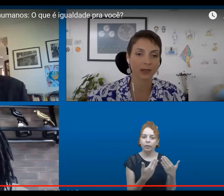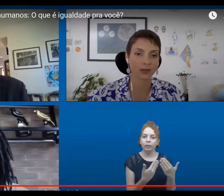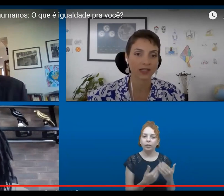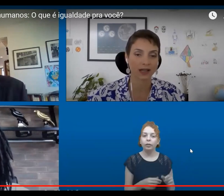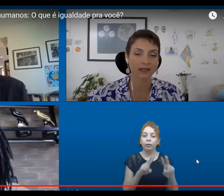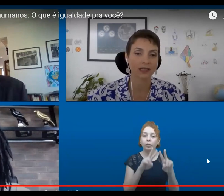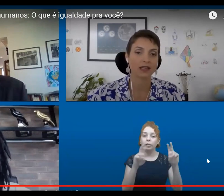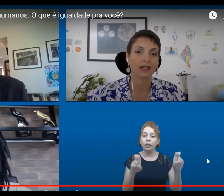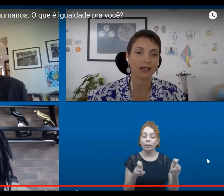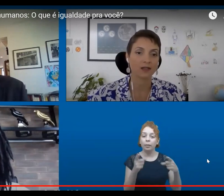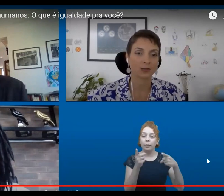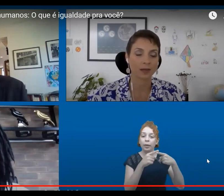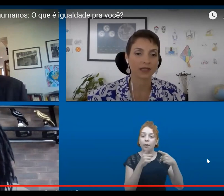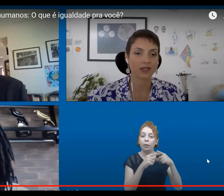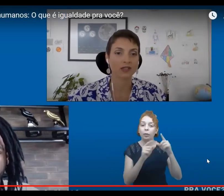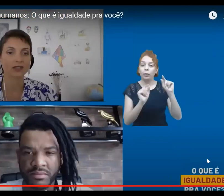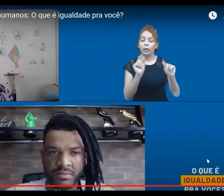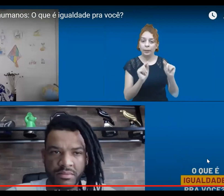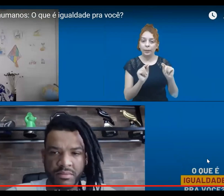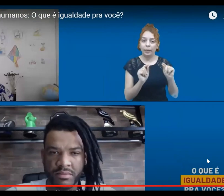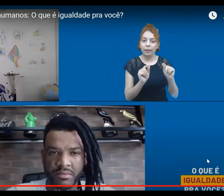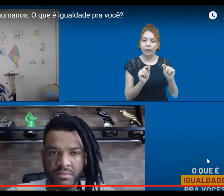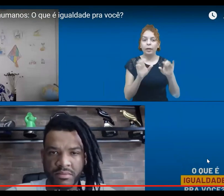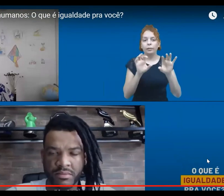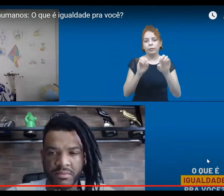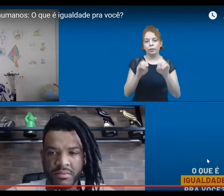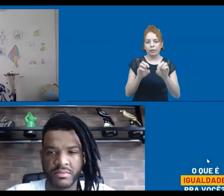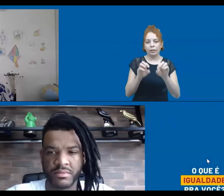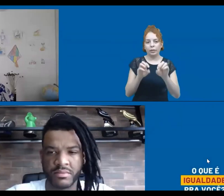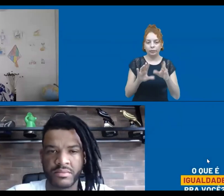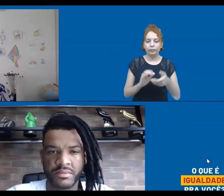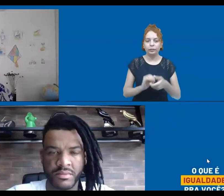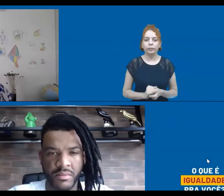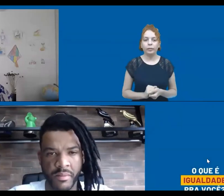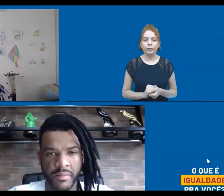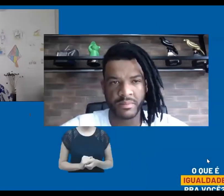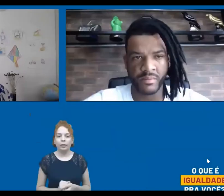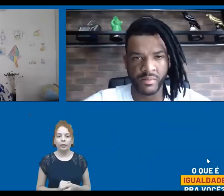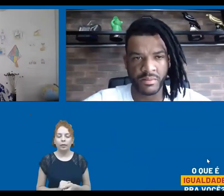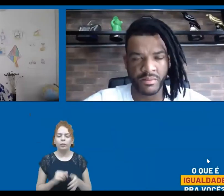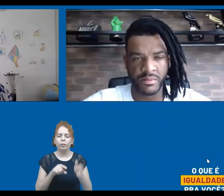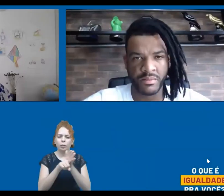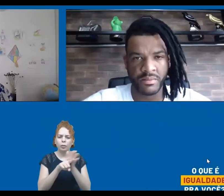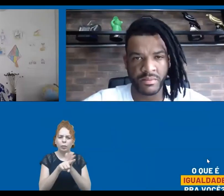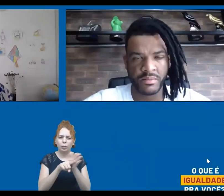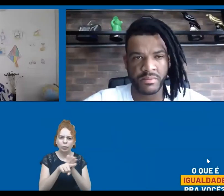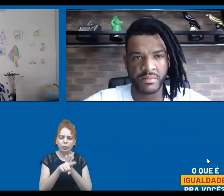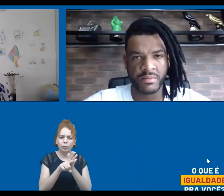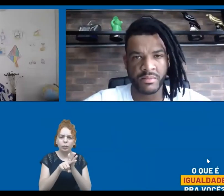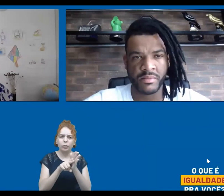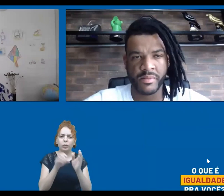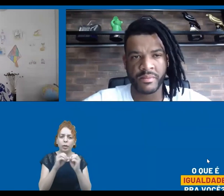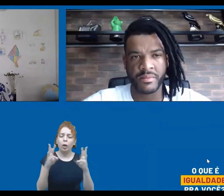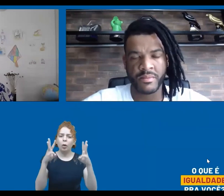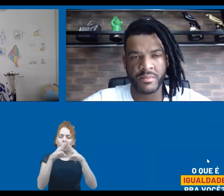tema que a gente vai abordar é justamente a educação. Segundo um estudo da Organização Internacional